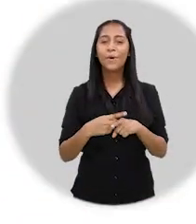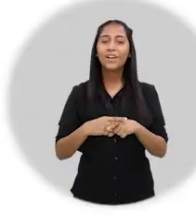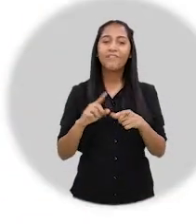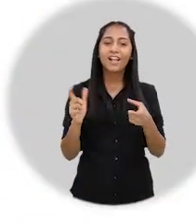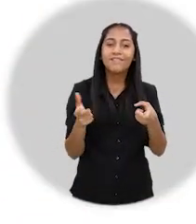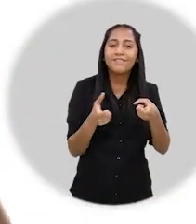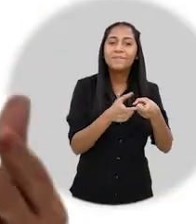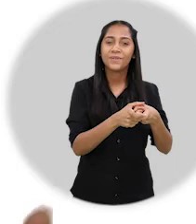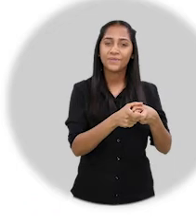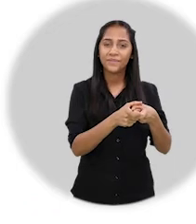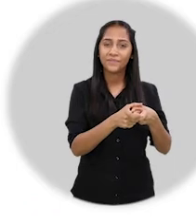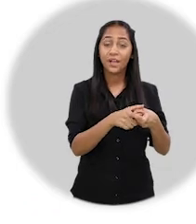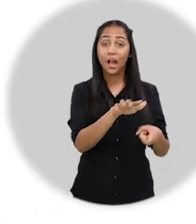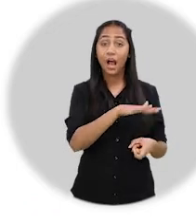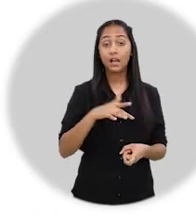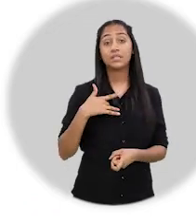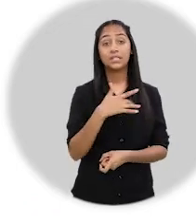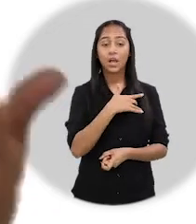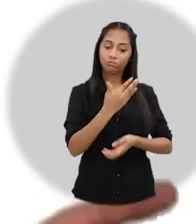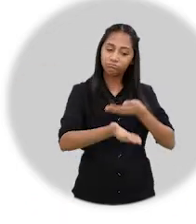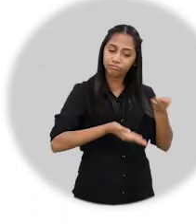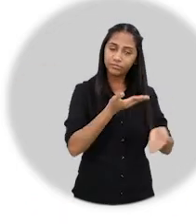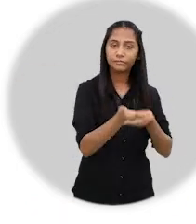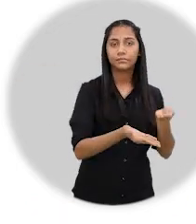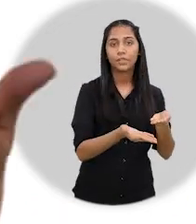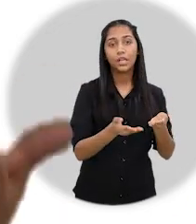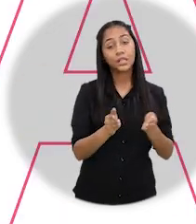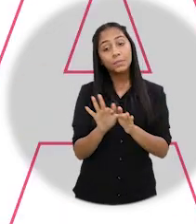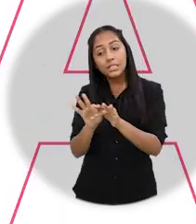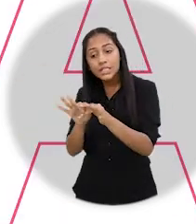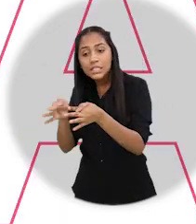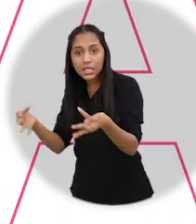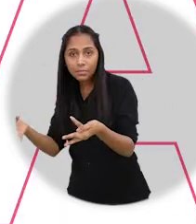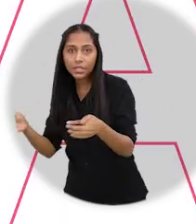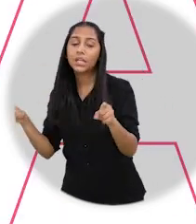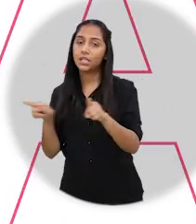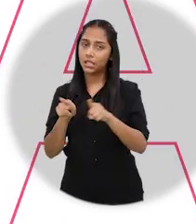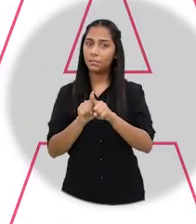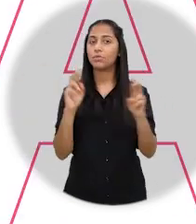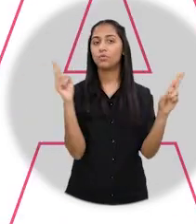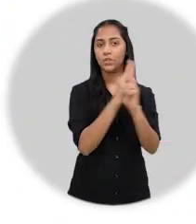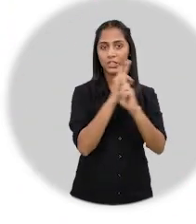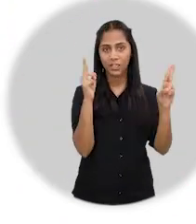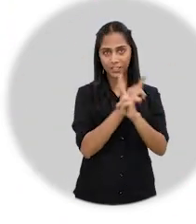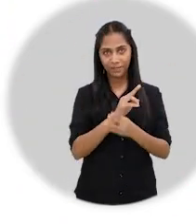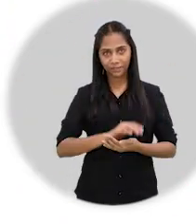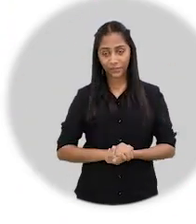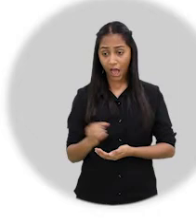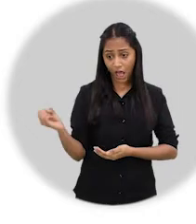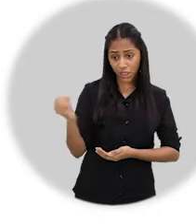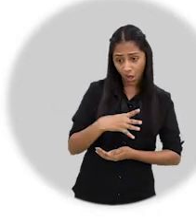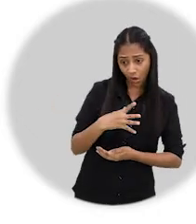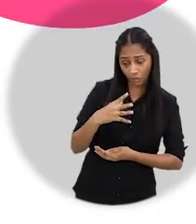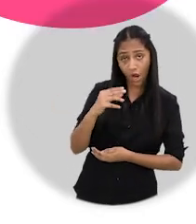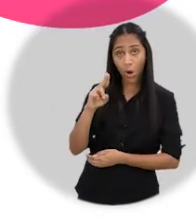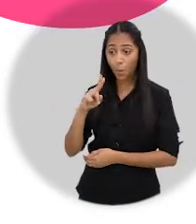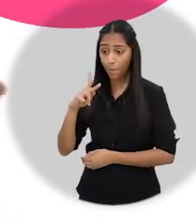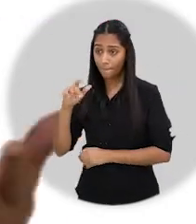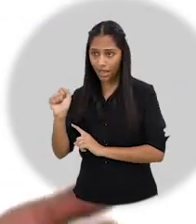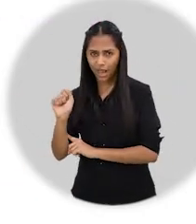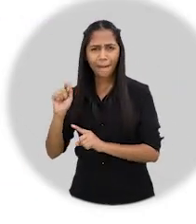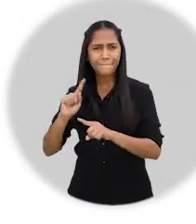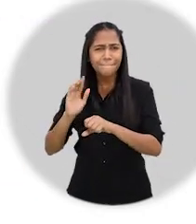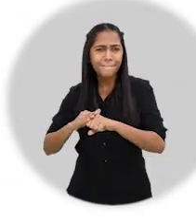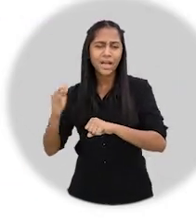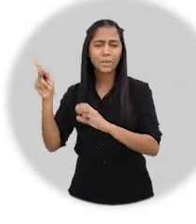desafogar a rede de saúde de atendimento de baixa e média complexidade. A nova UPA, mais do